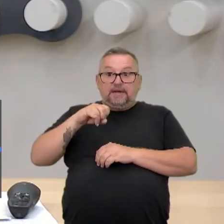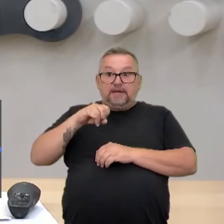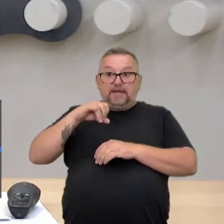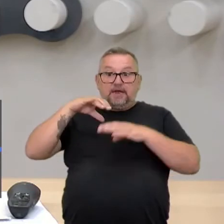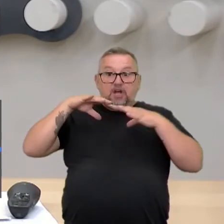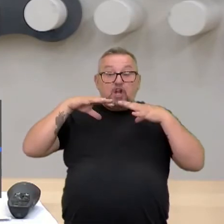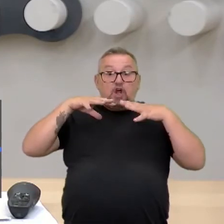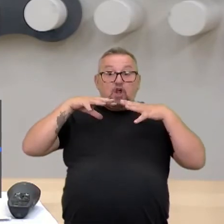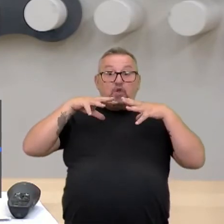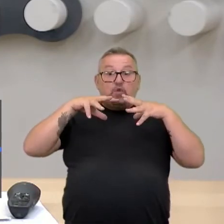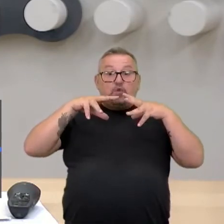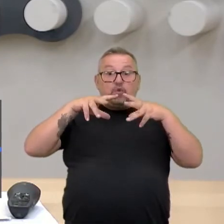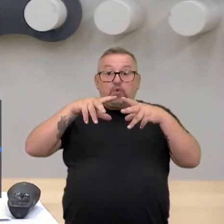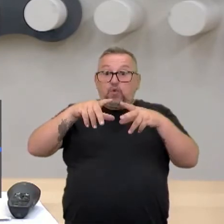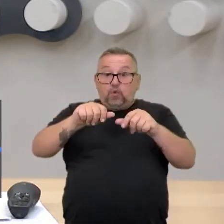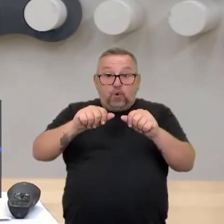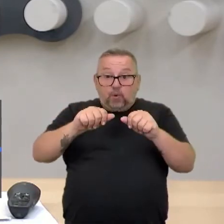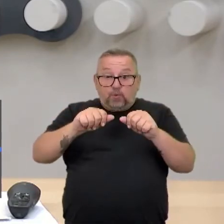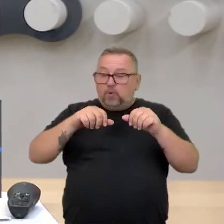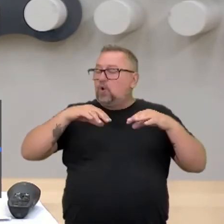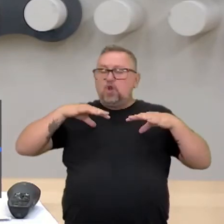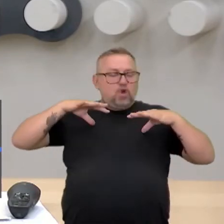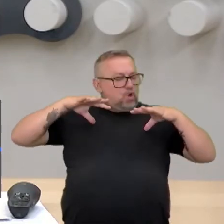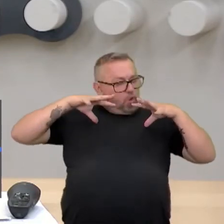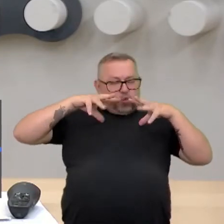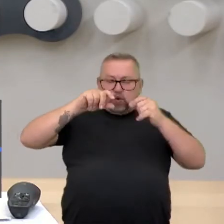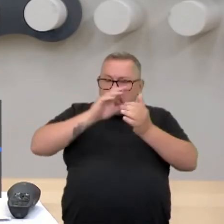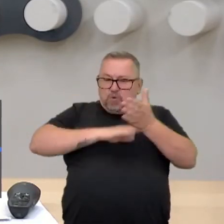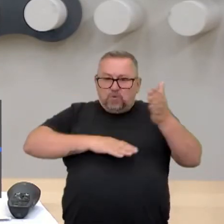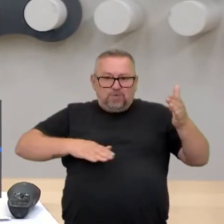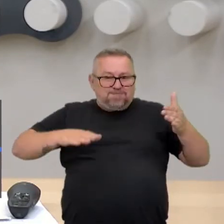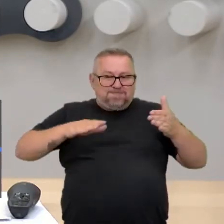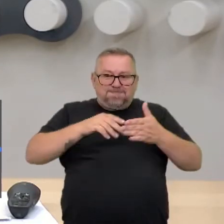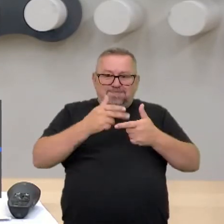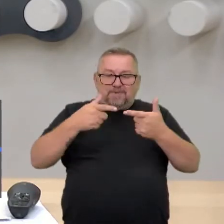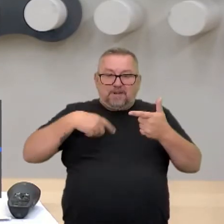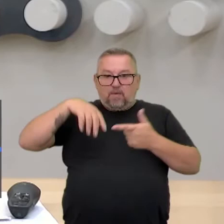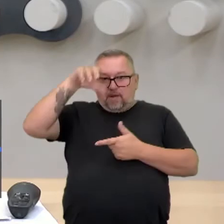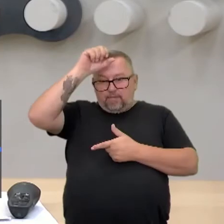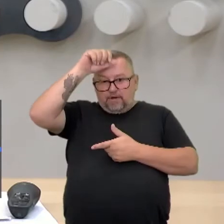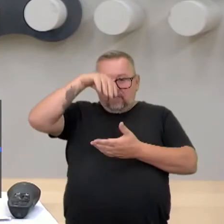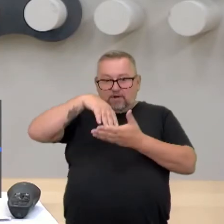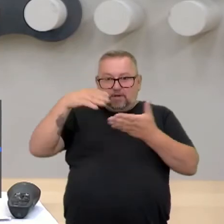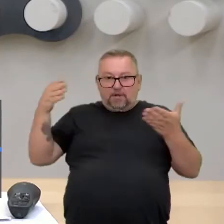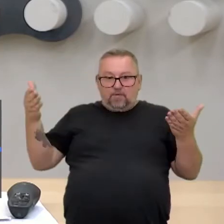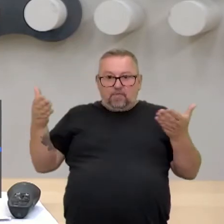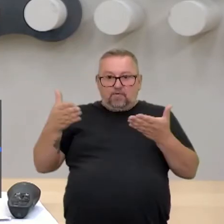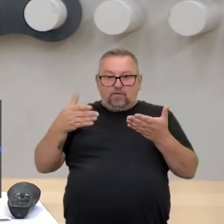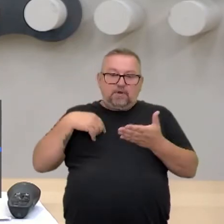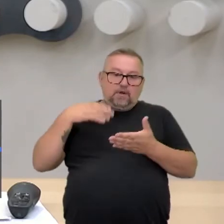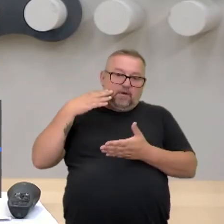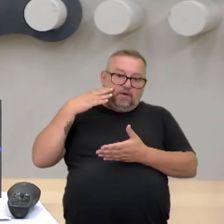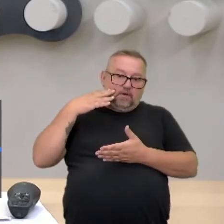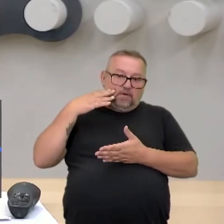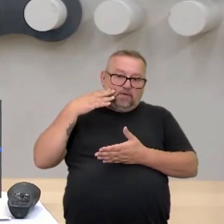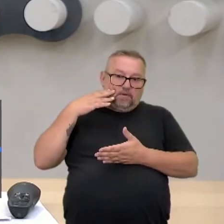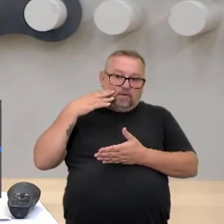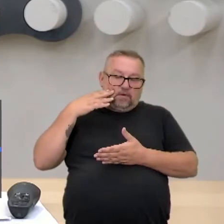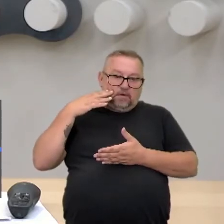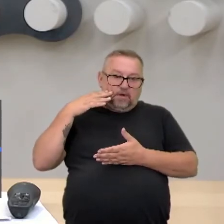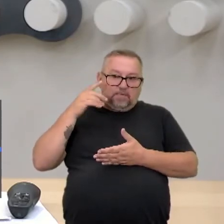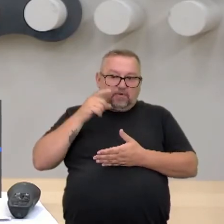tudo absolutamente tudo que eu aprendi até hoje que eu acho que eu sei for